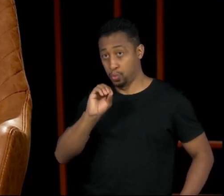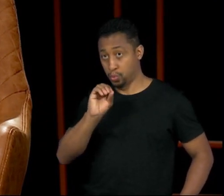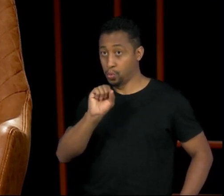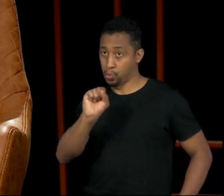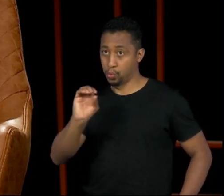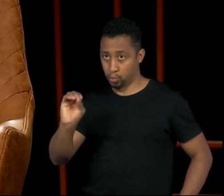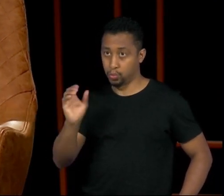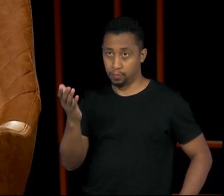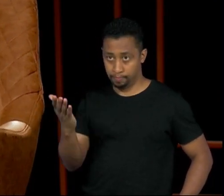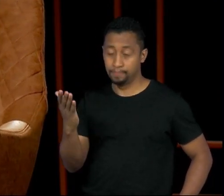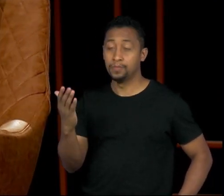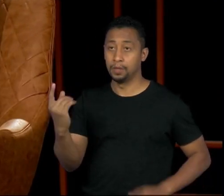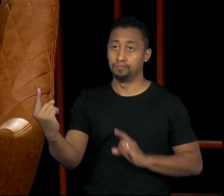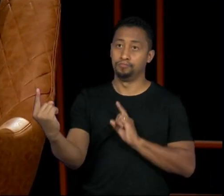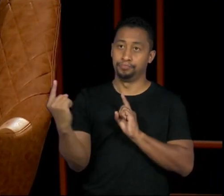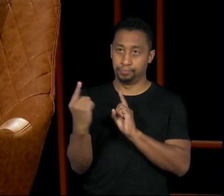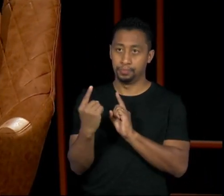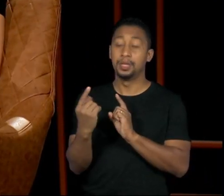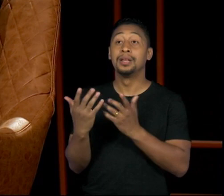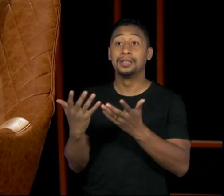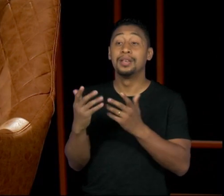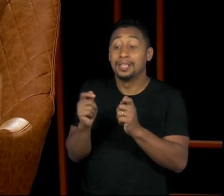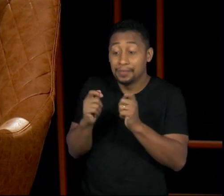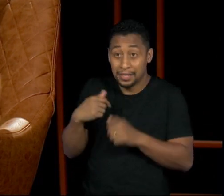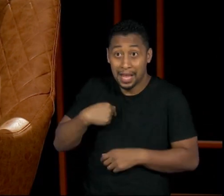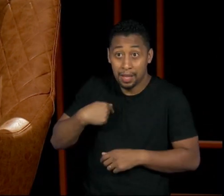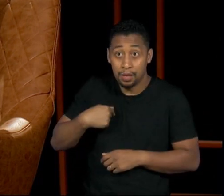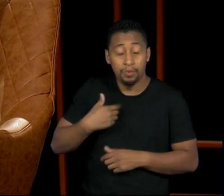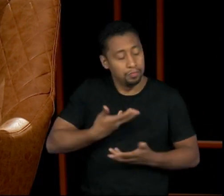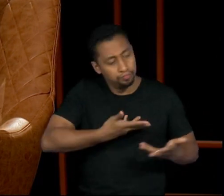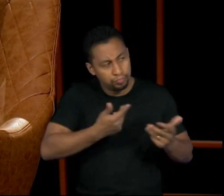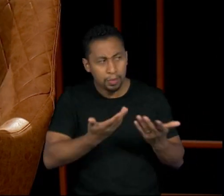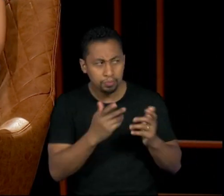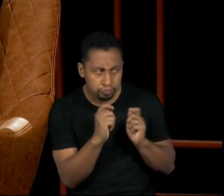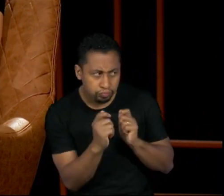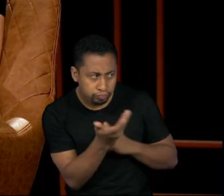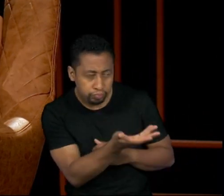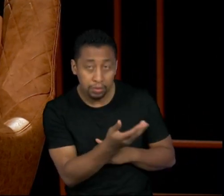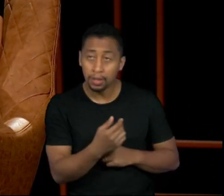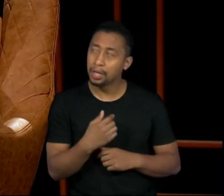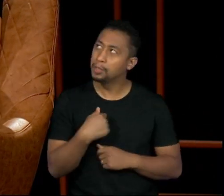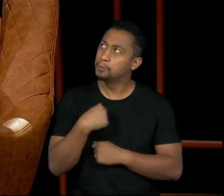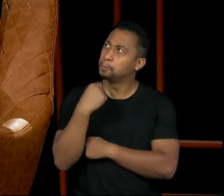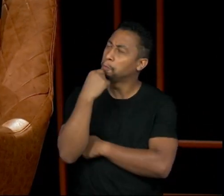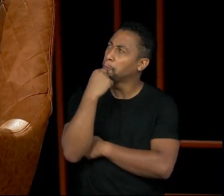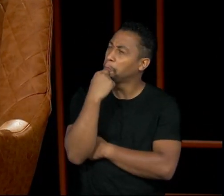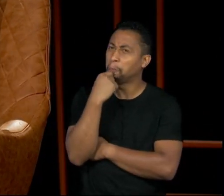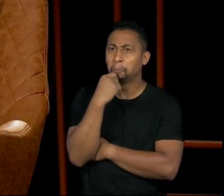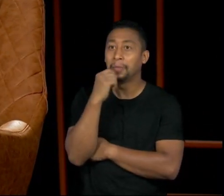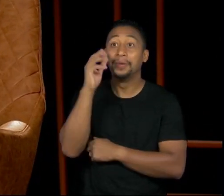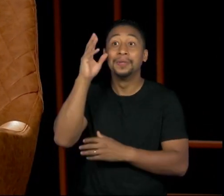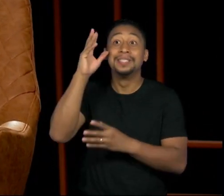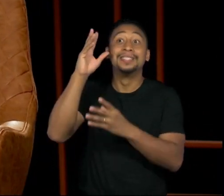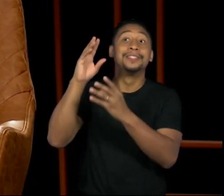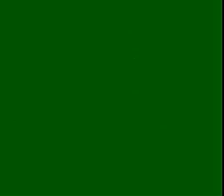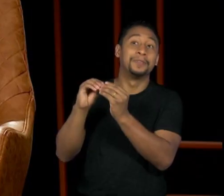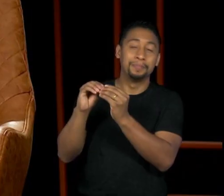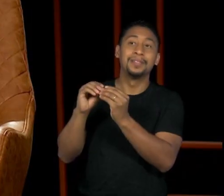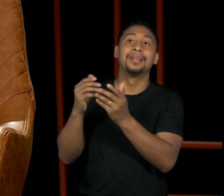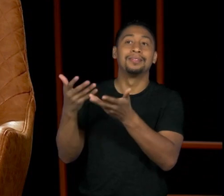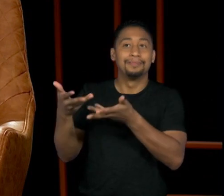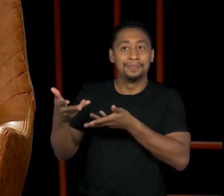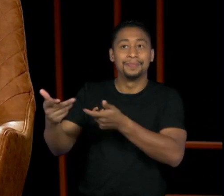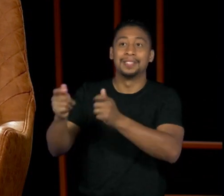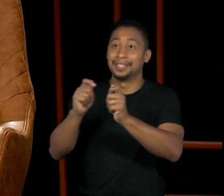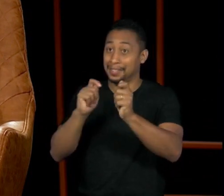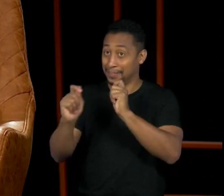que você podia entrevistar um artista, ele me escolheu para entrevistá-lo. Entendi posteriormente que ele só usou essa entrevista para